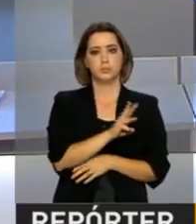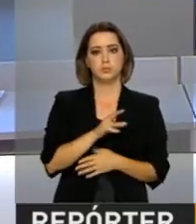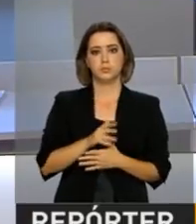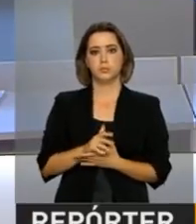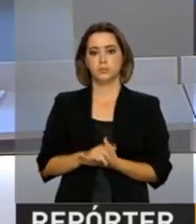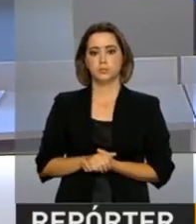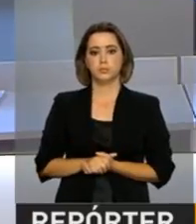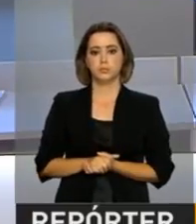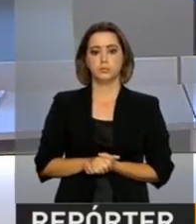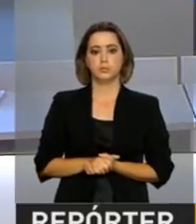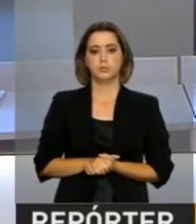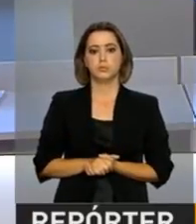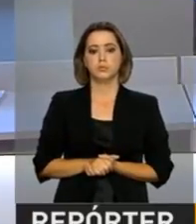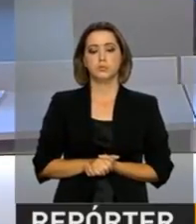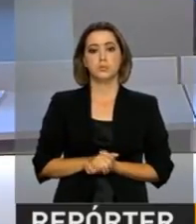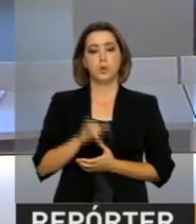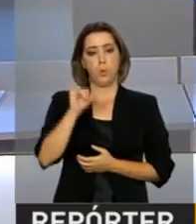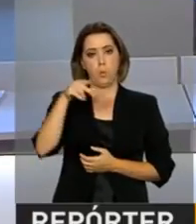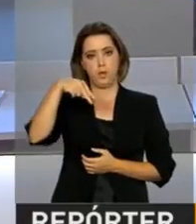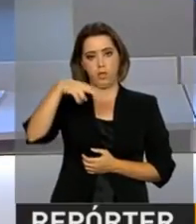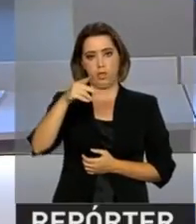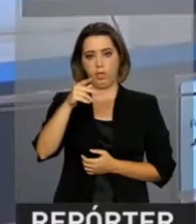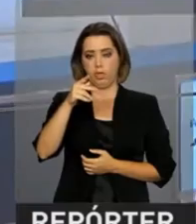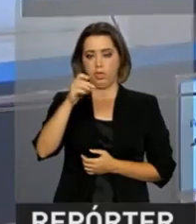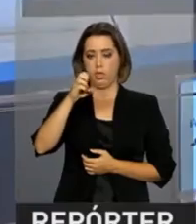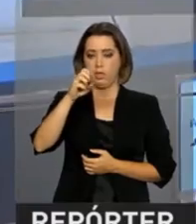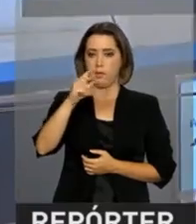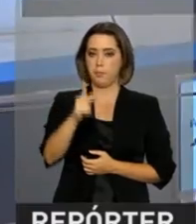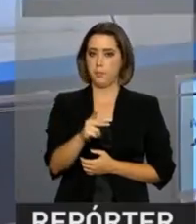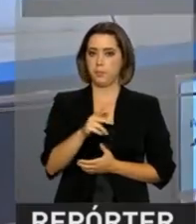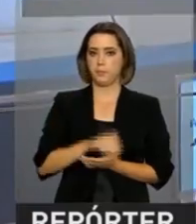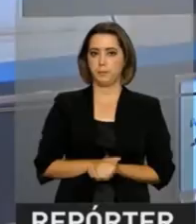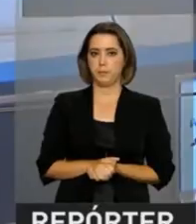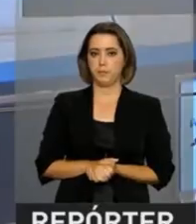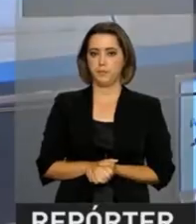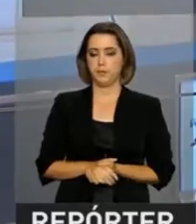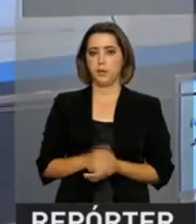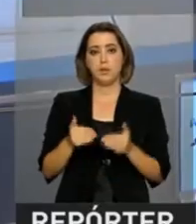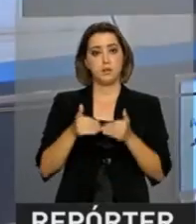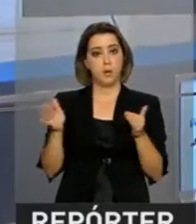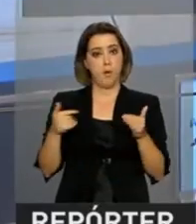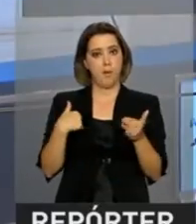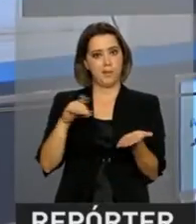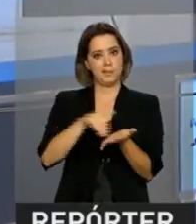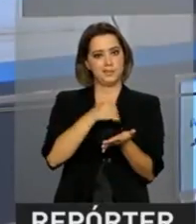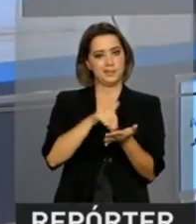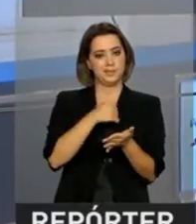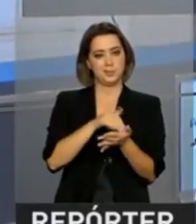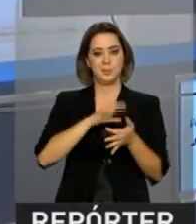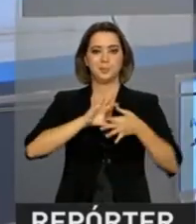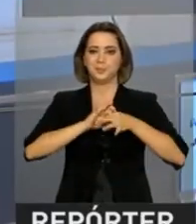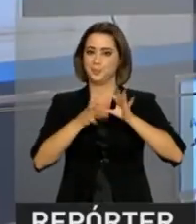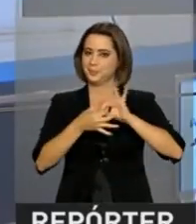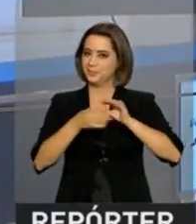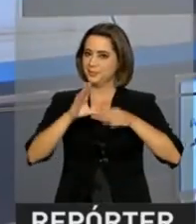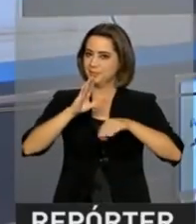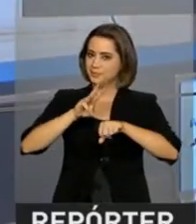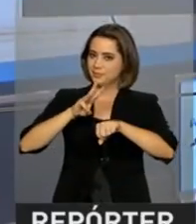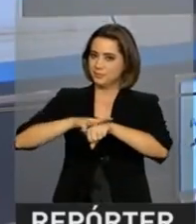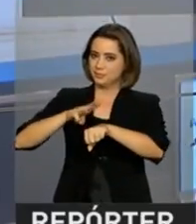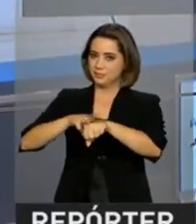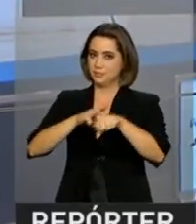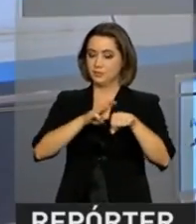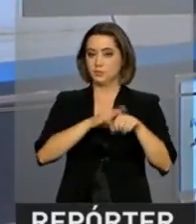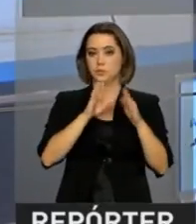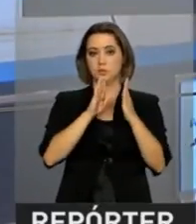e Pesquisas Educacionais na internet. E estão abertas as inscrições para a Olimpíada Brasileira de Matemática das